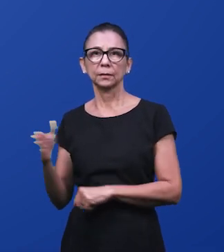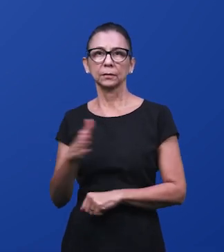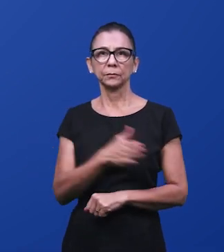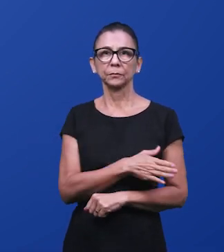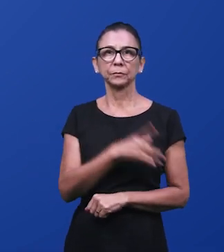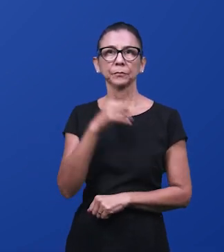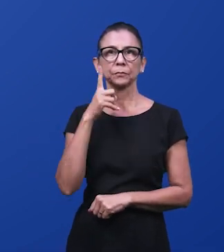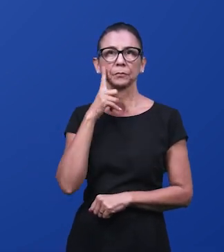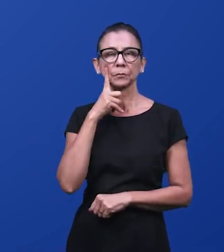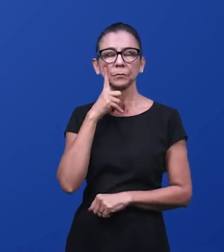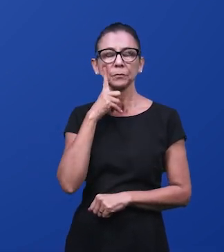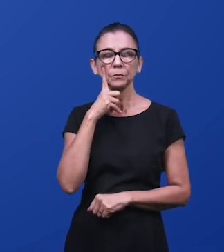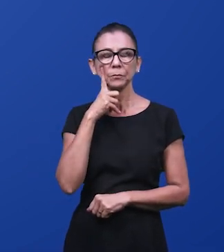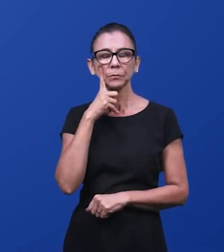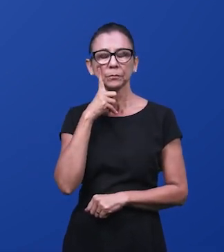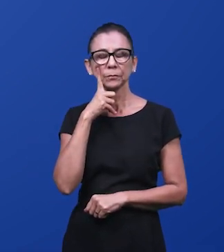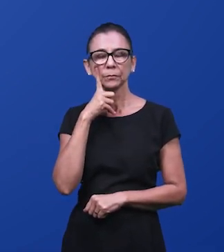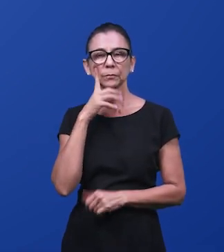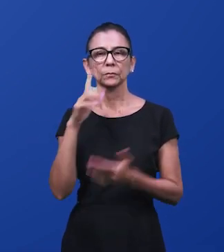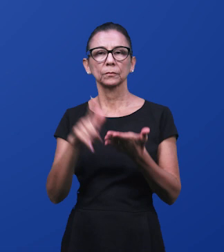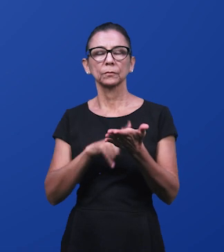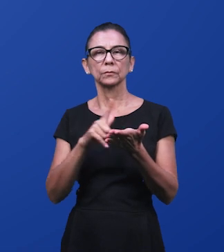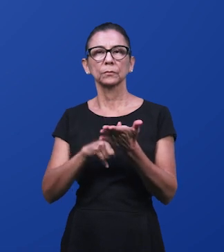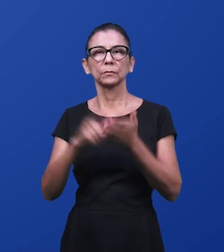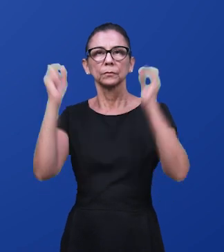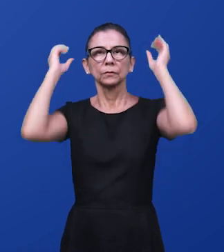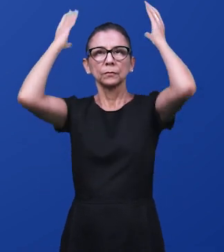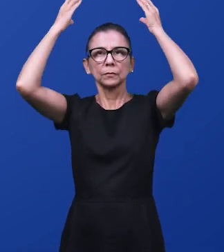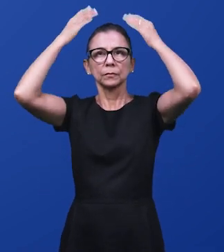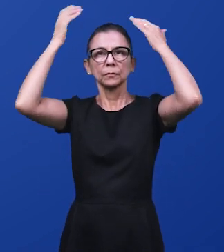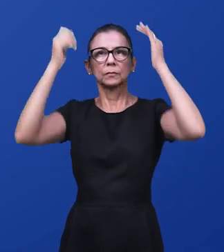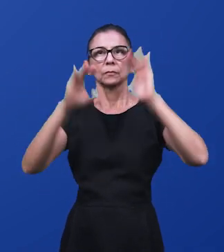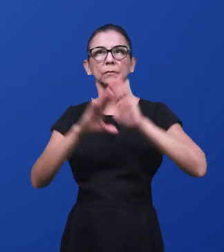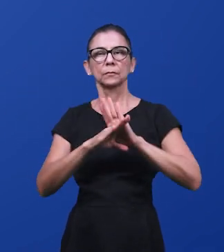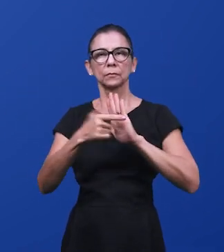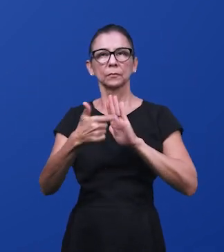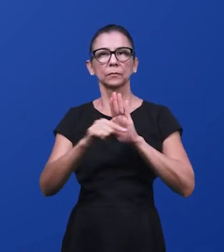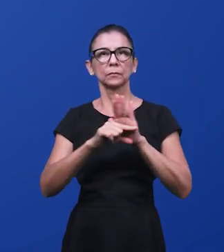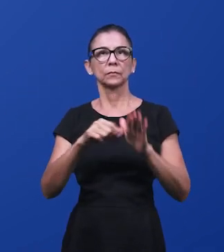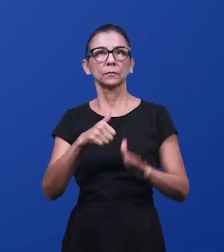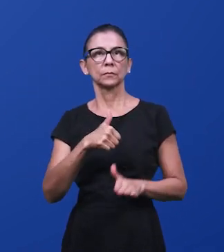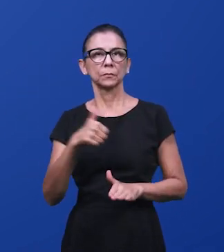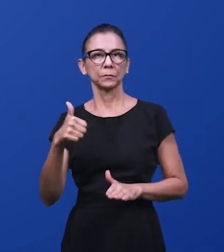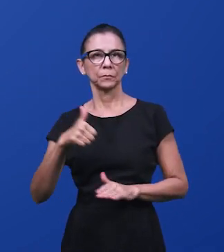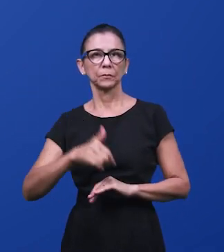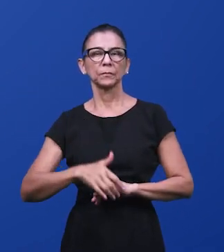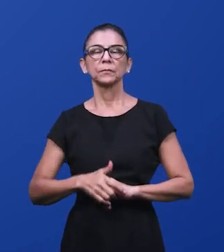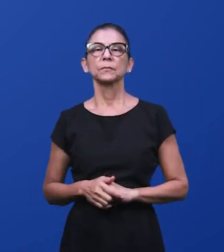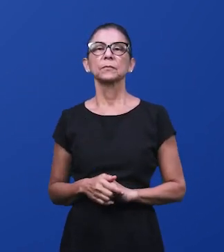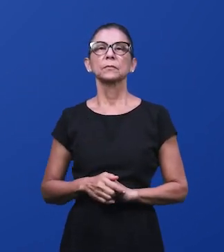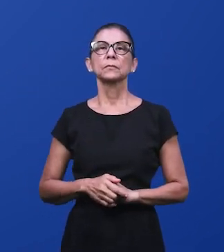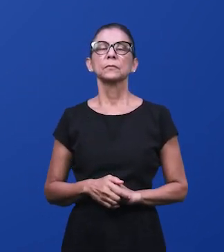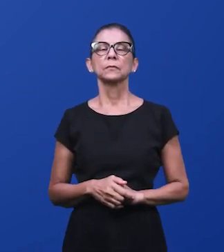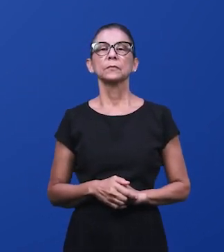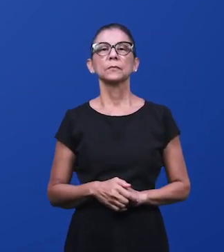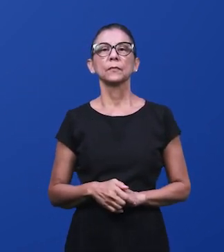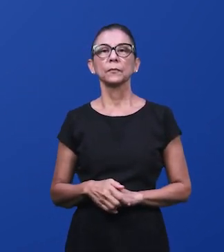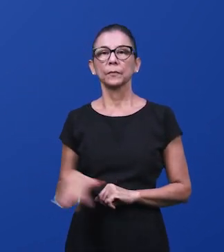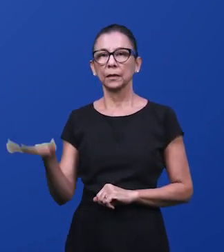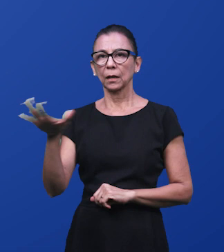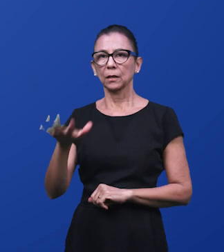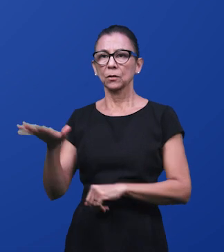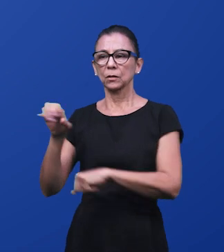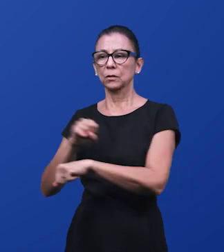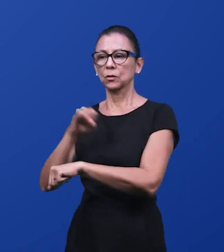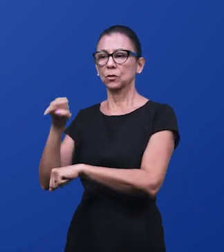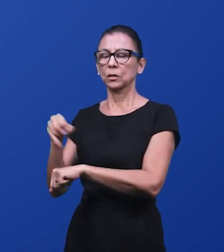parte do verso 11, que diz assim: e em Jerusalém reinou 33 anos.